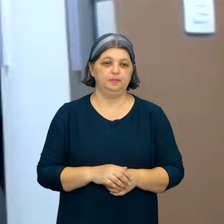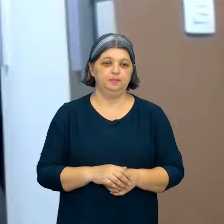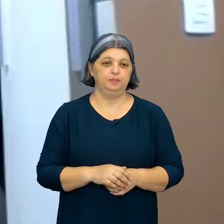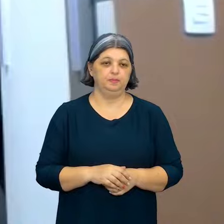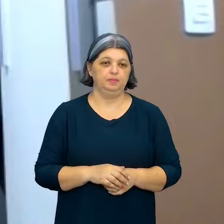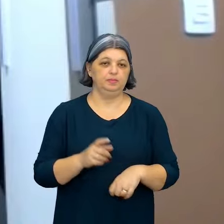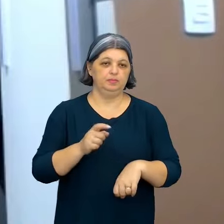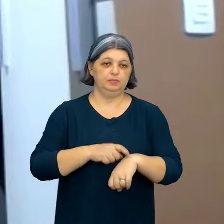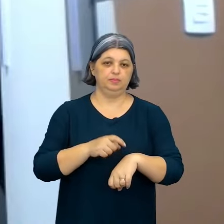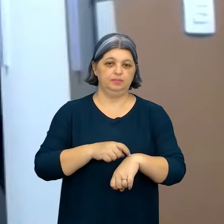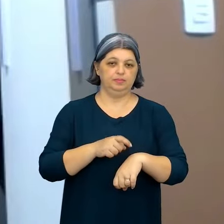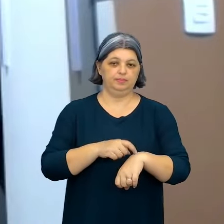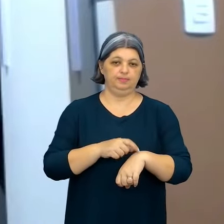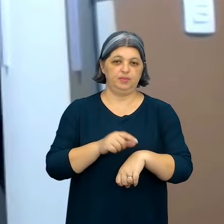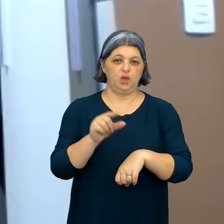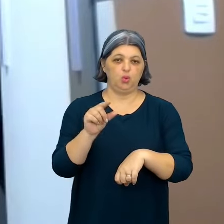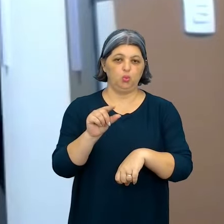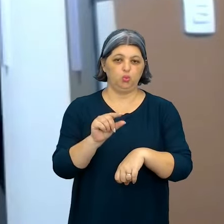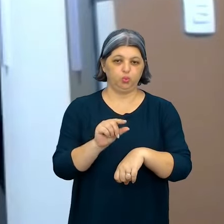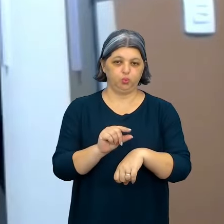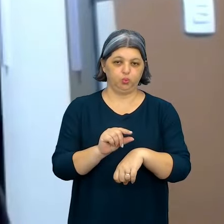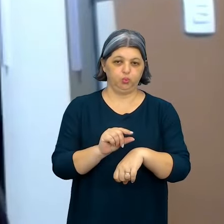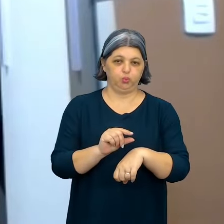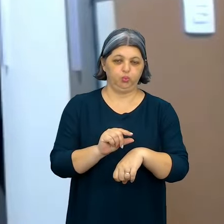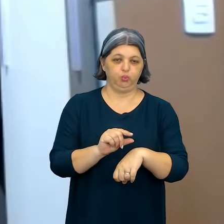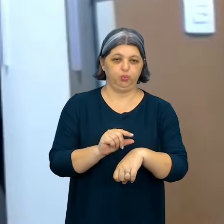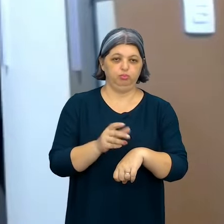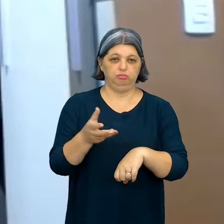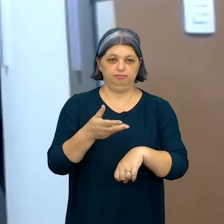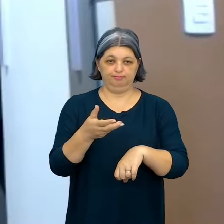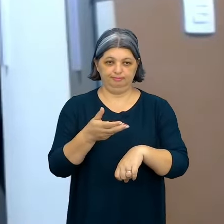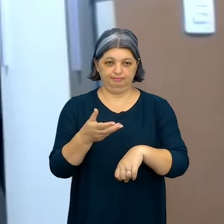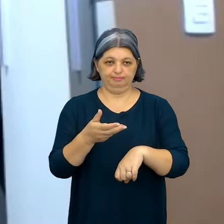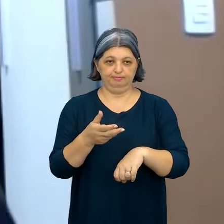o tempo nosso aqui é um pouco